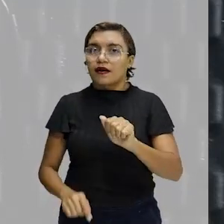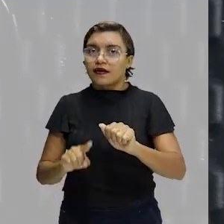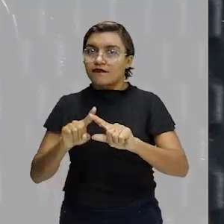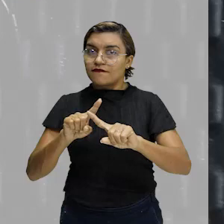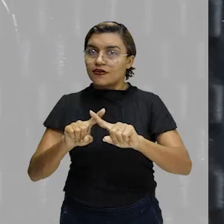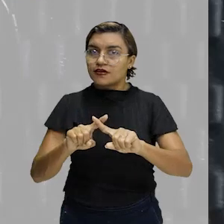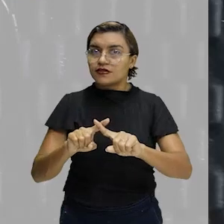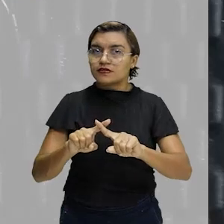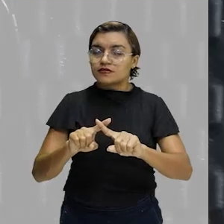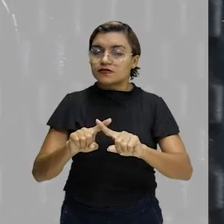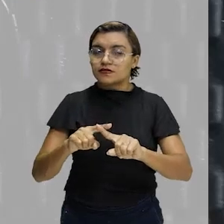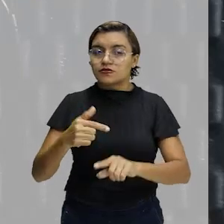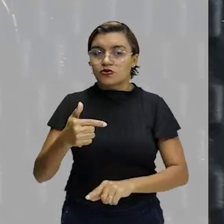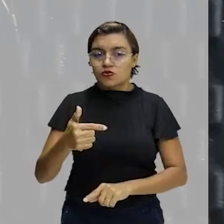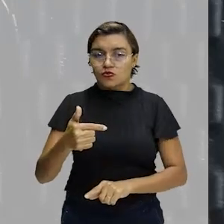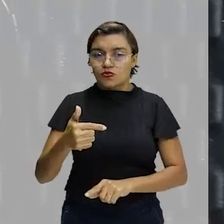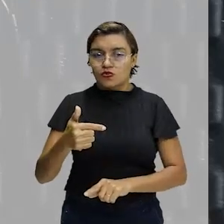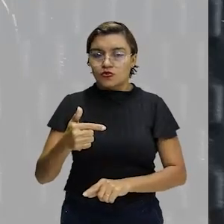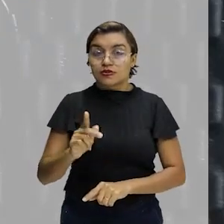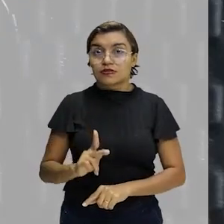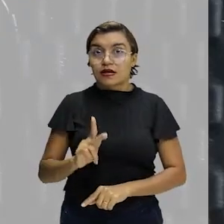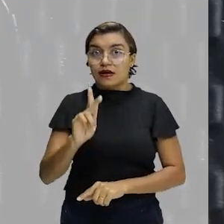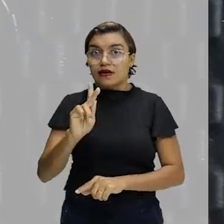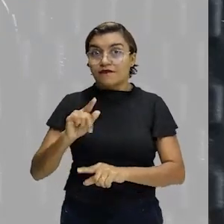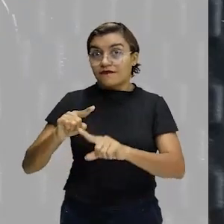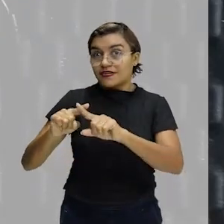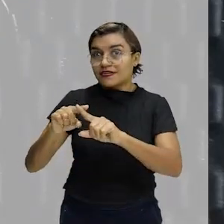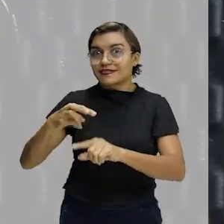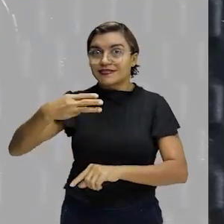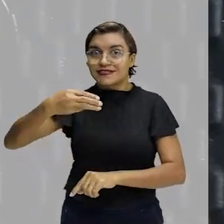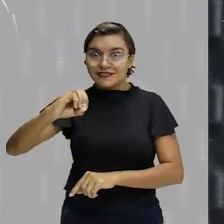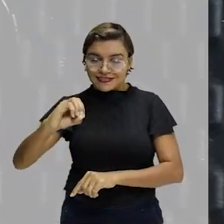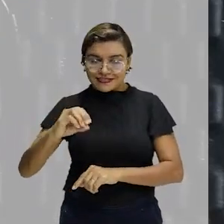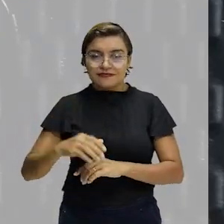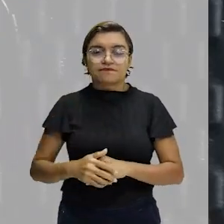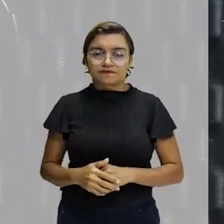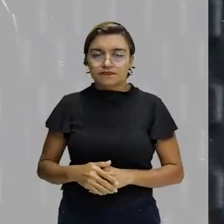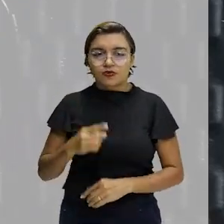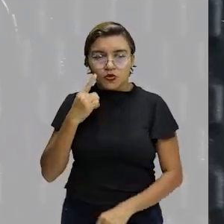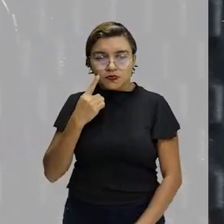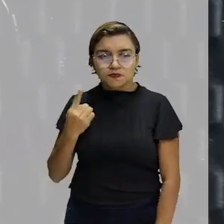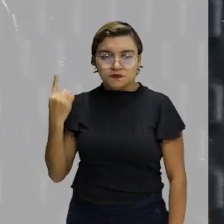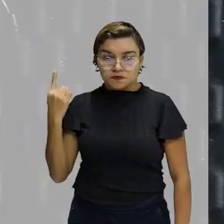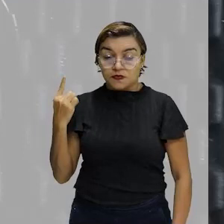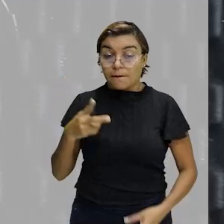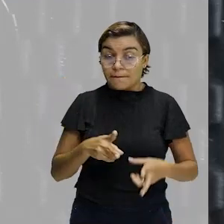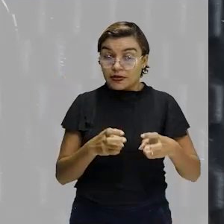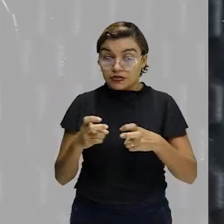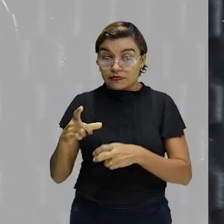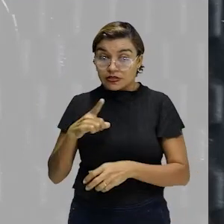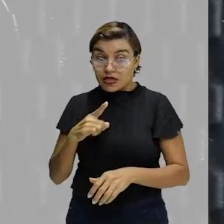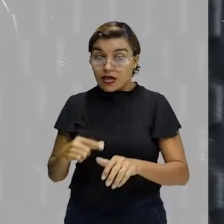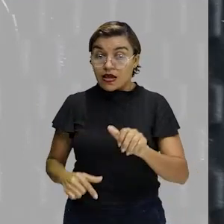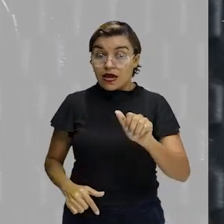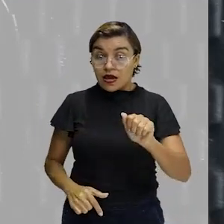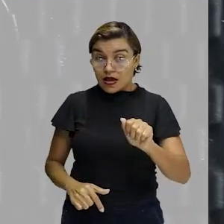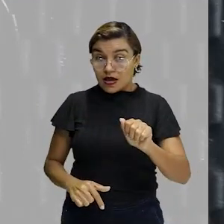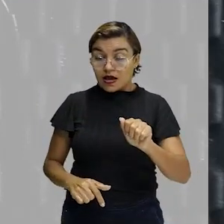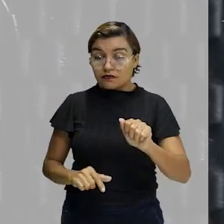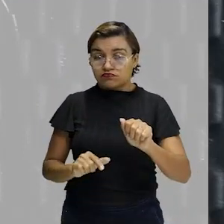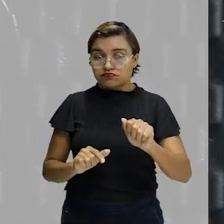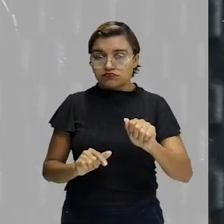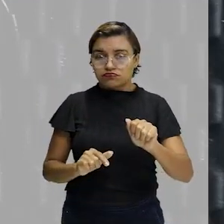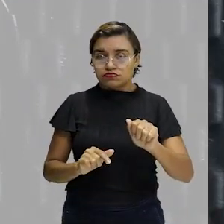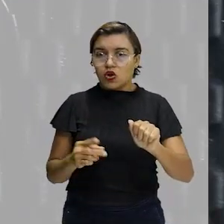vezes 30. Lembra que foi os 30 anos que ele deu tempo, tá? E perceba que tem A aqui em ambos os membros,